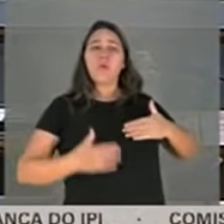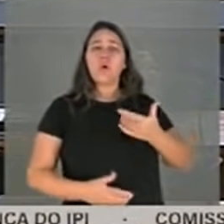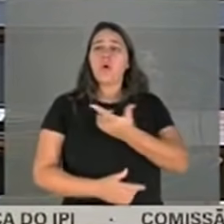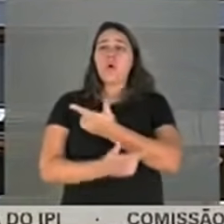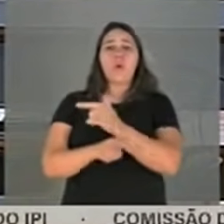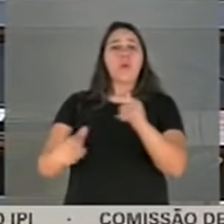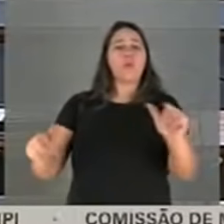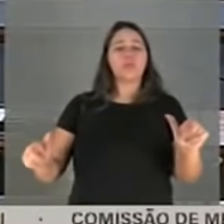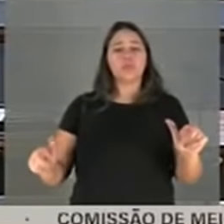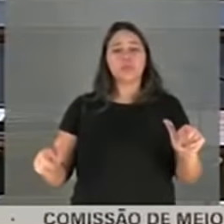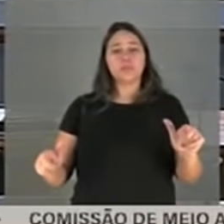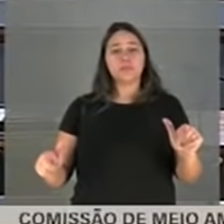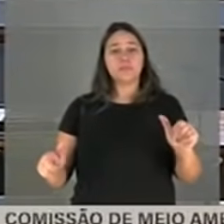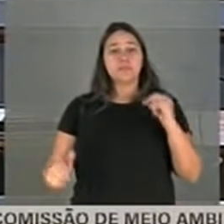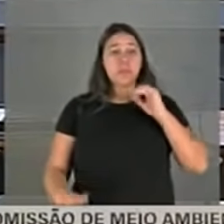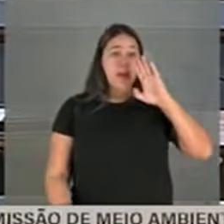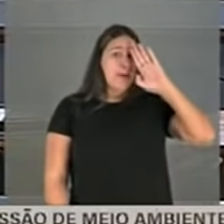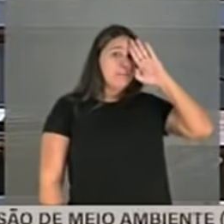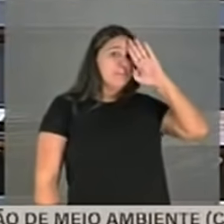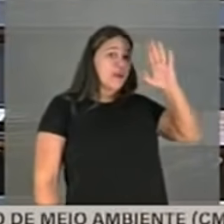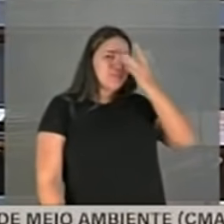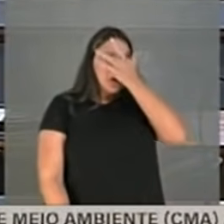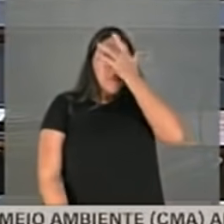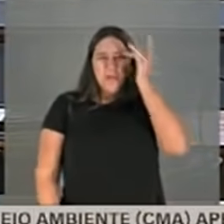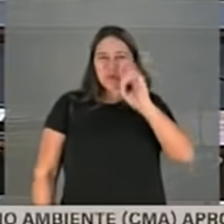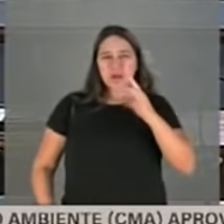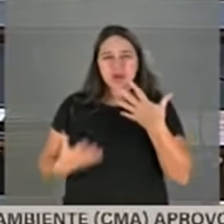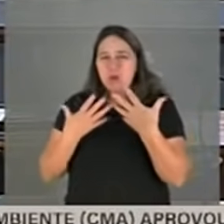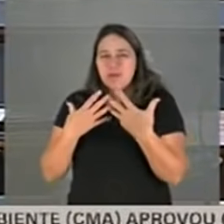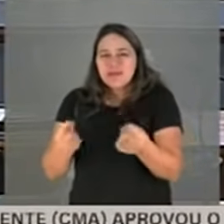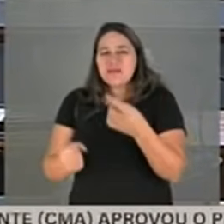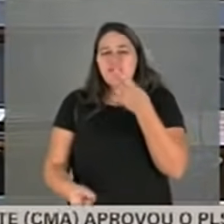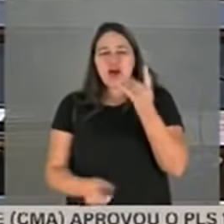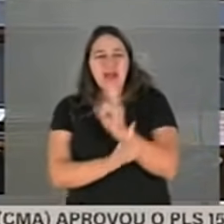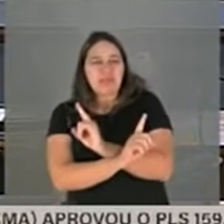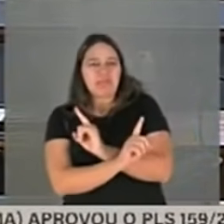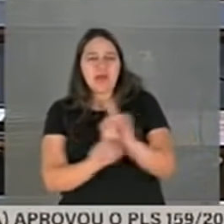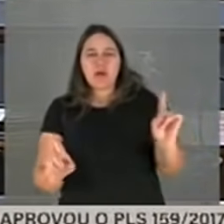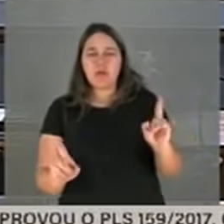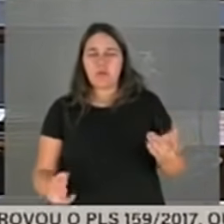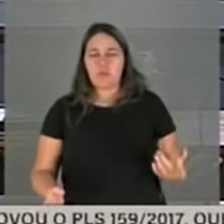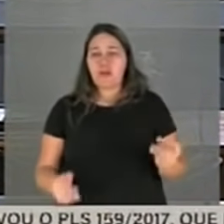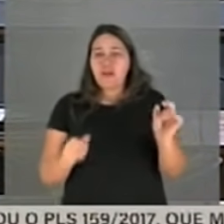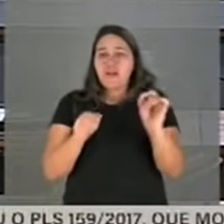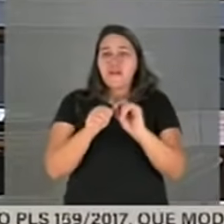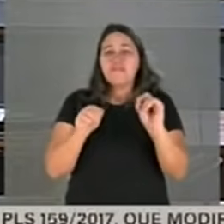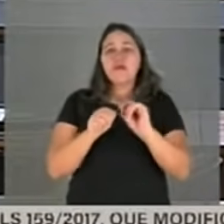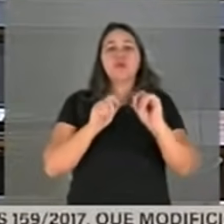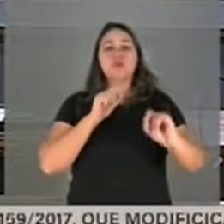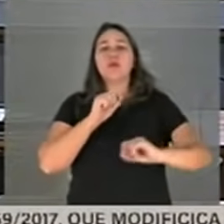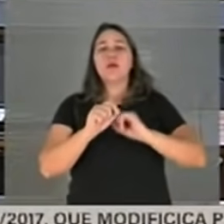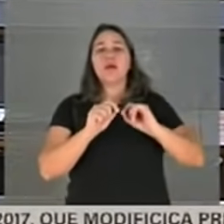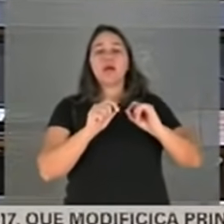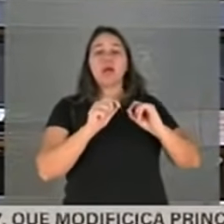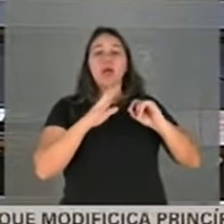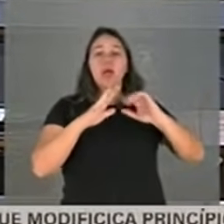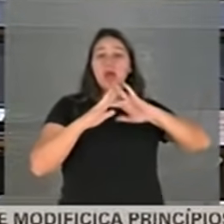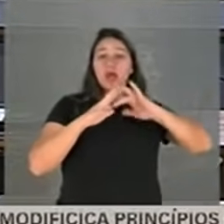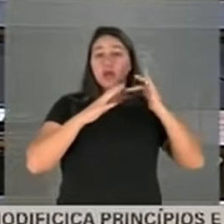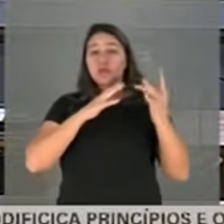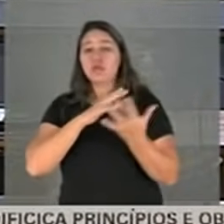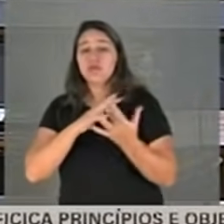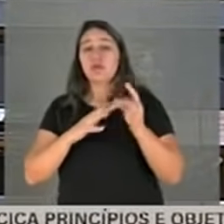aí, principalmente de negacionistas, que fizeram das suas redes sociais um